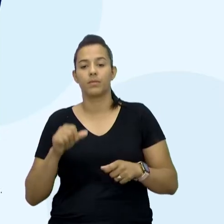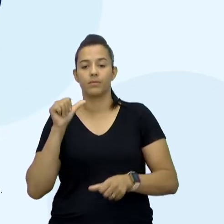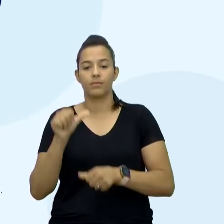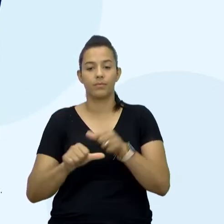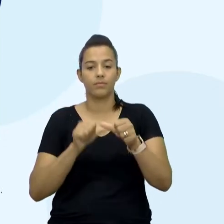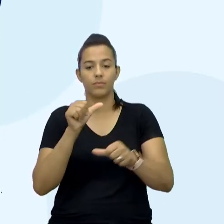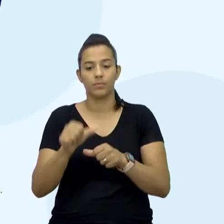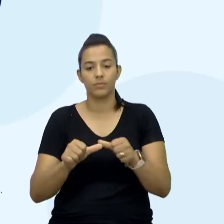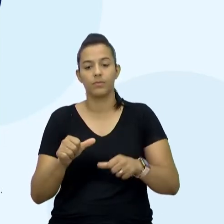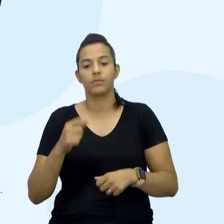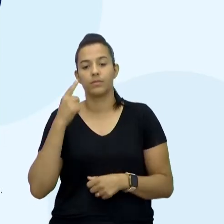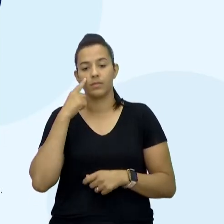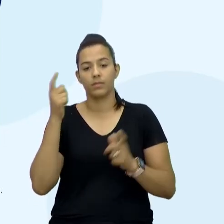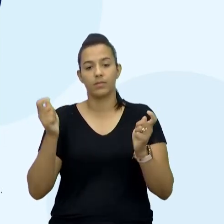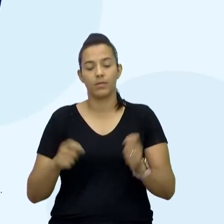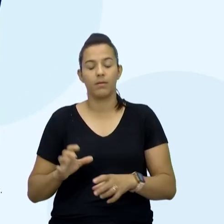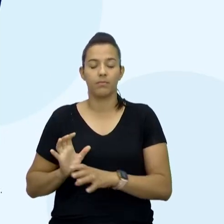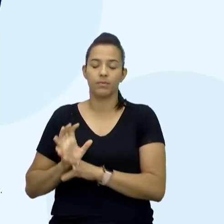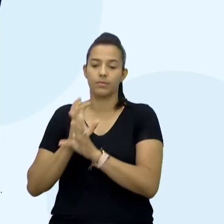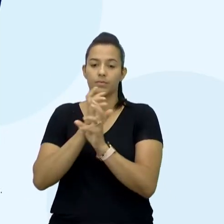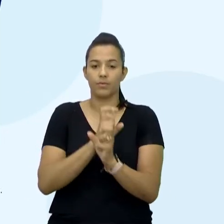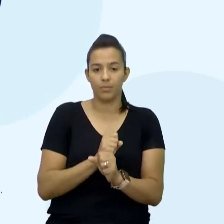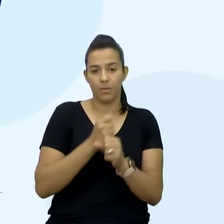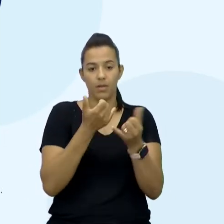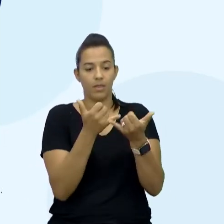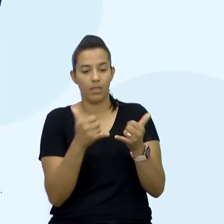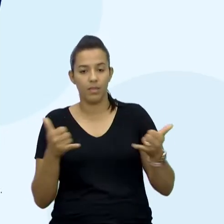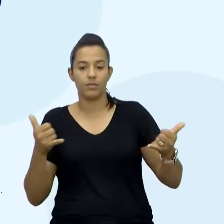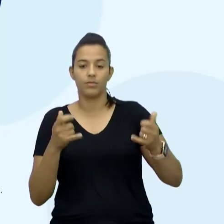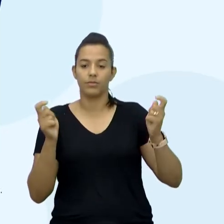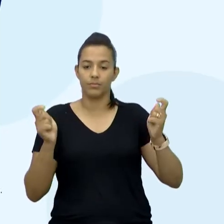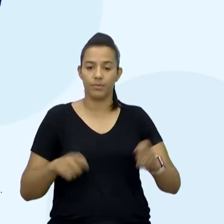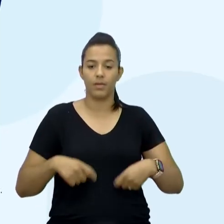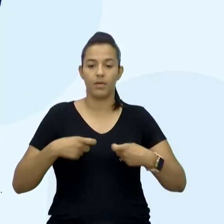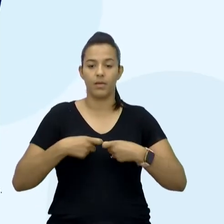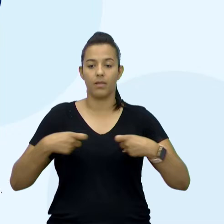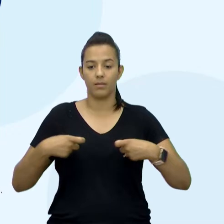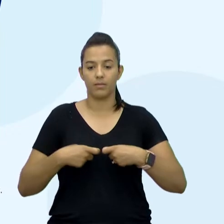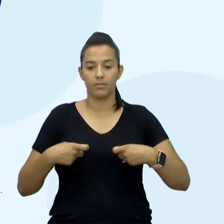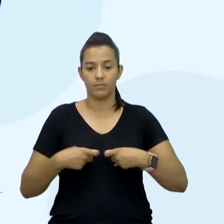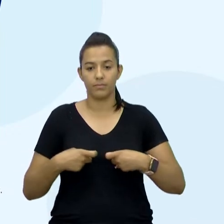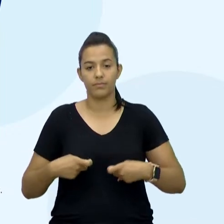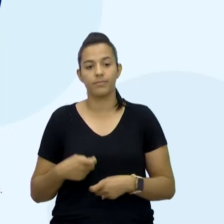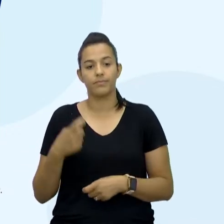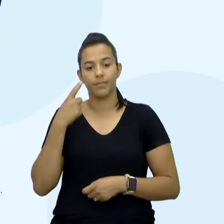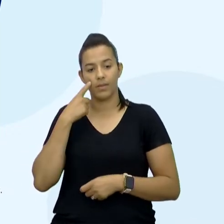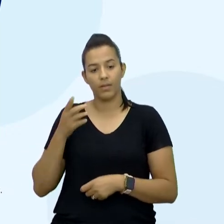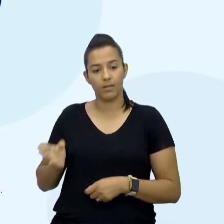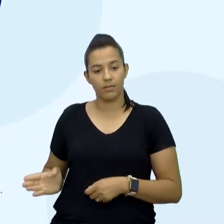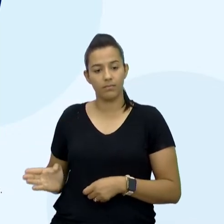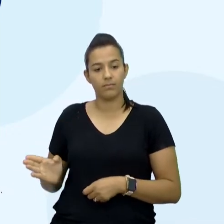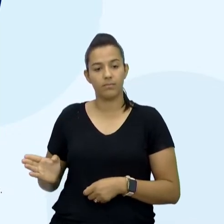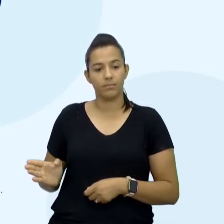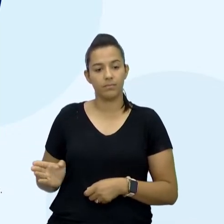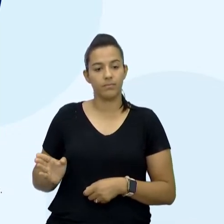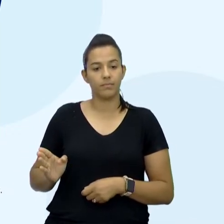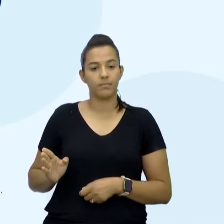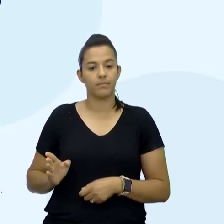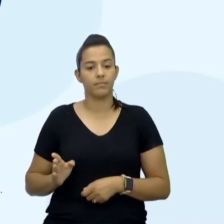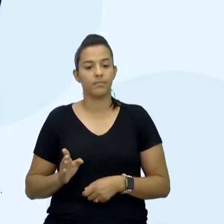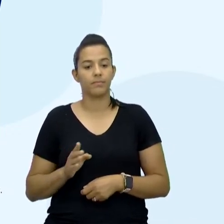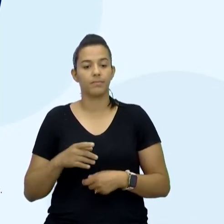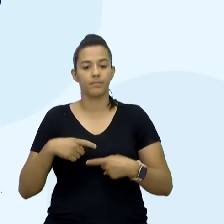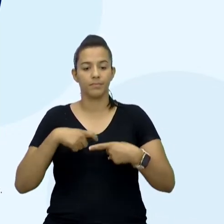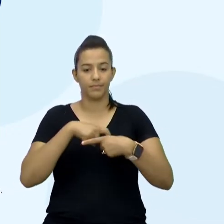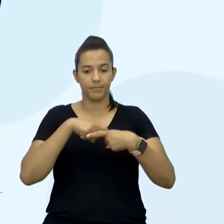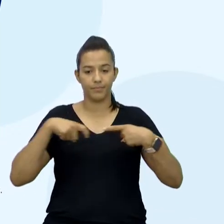nessa direção, eu posso calcular a energia potencial elástica. Esse gráfico aqui mostra, né, a energia máxima e a energia mínima, né,